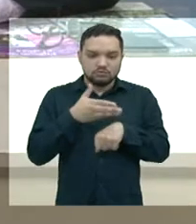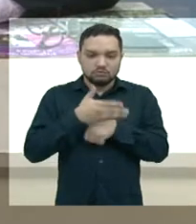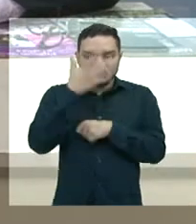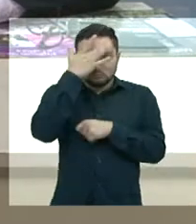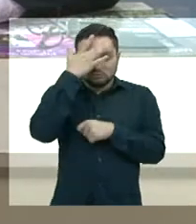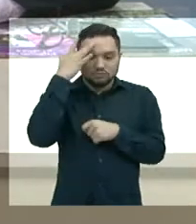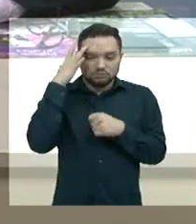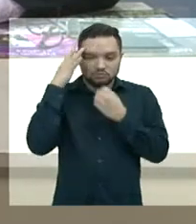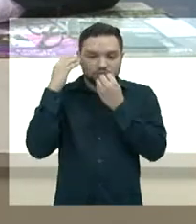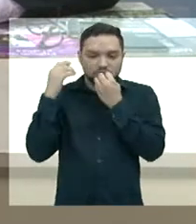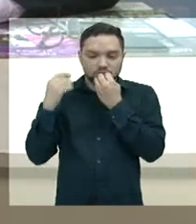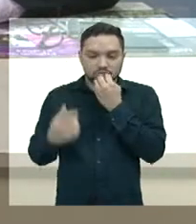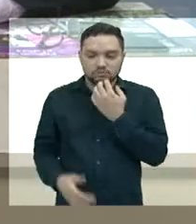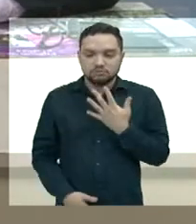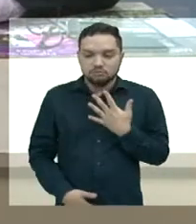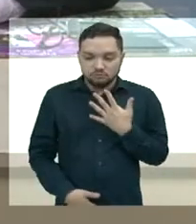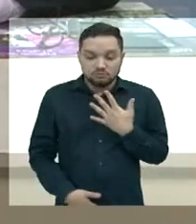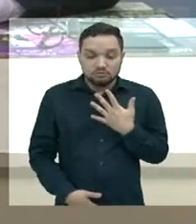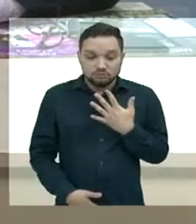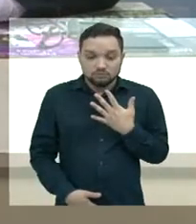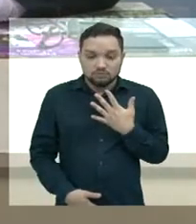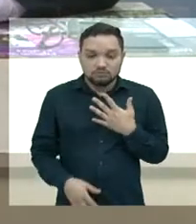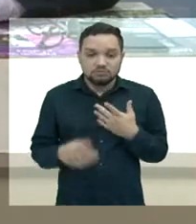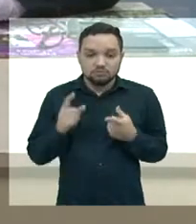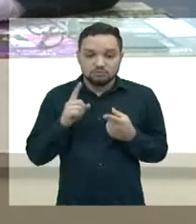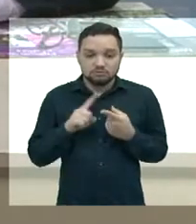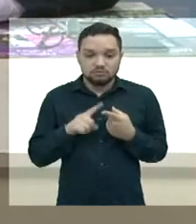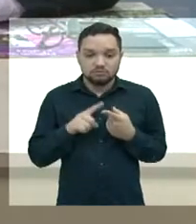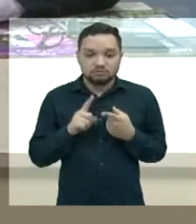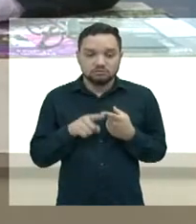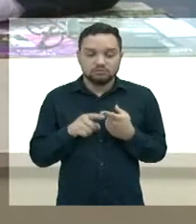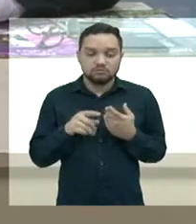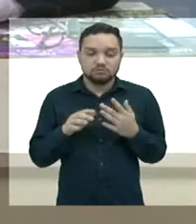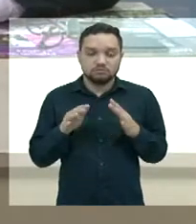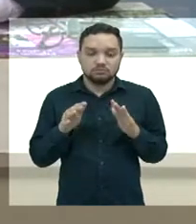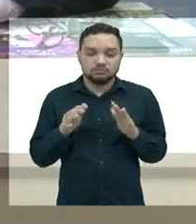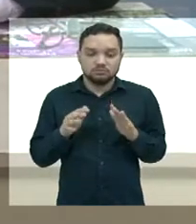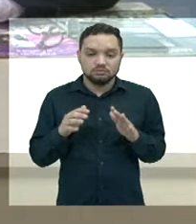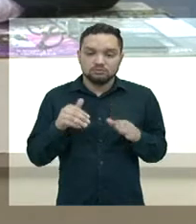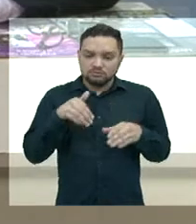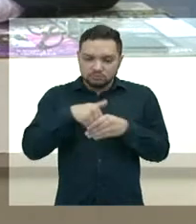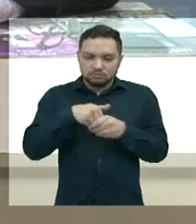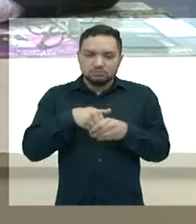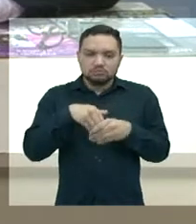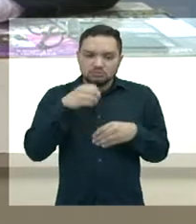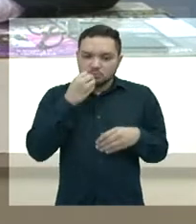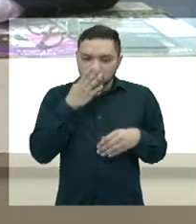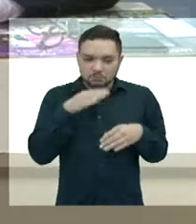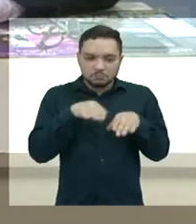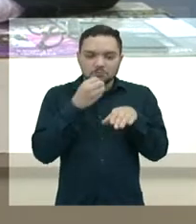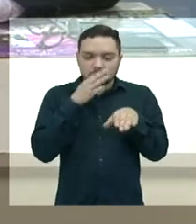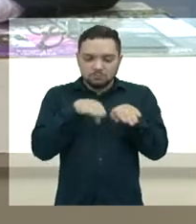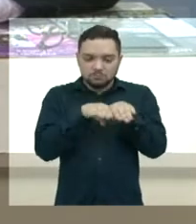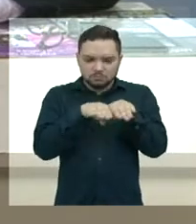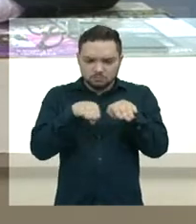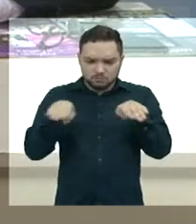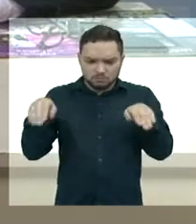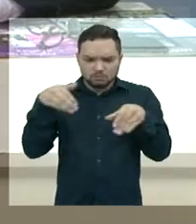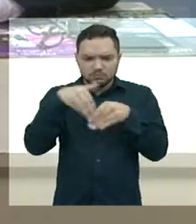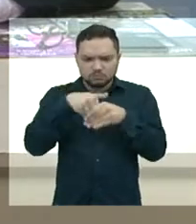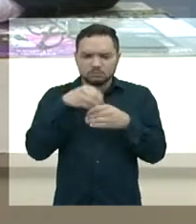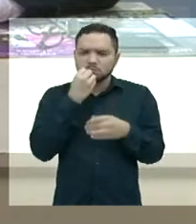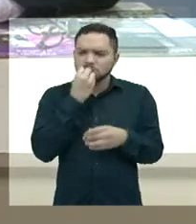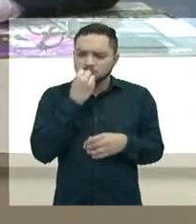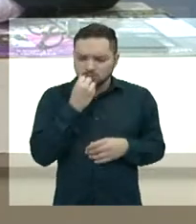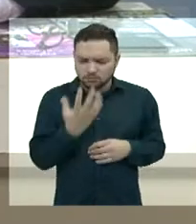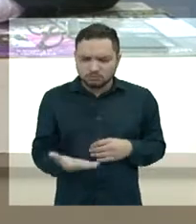bom sentido, naturalmente, fez com que o senhor mantivesse sempre uma votação expressiva no município de Fortaleza,